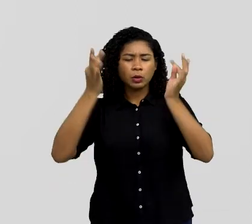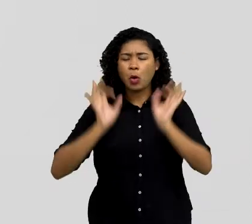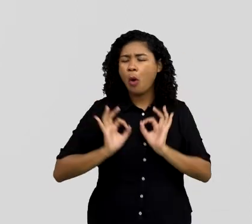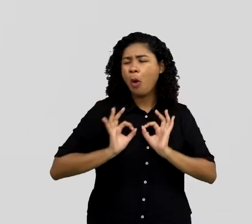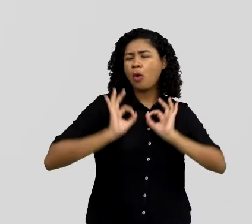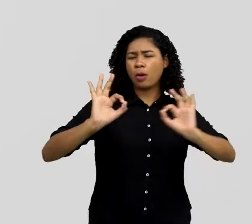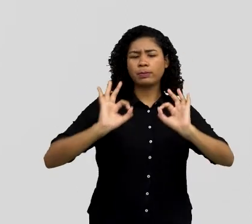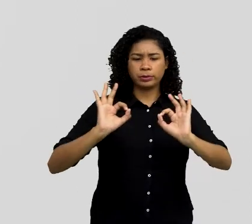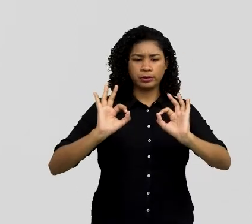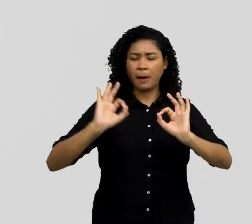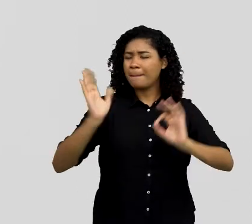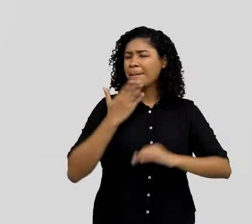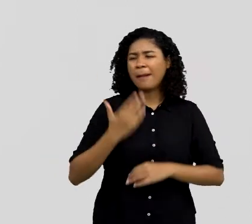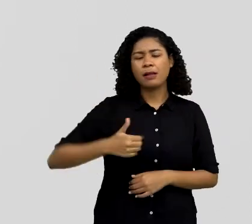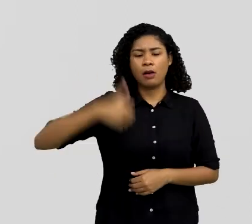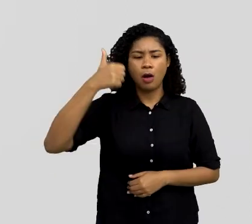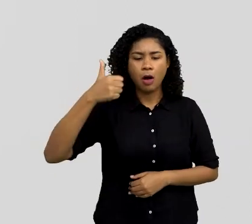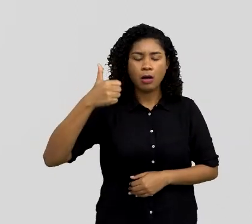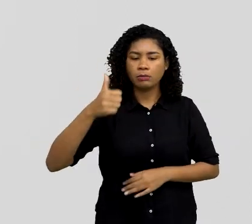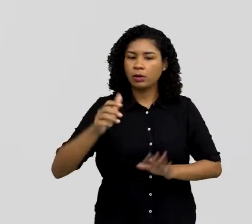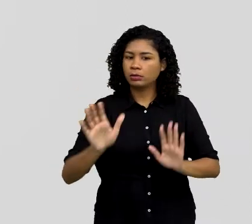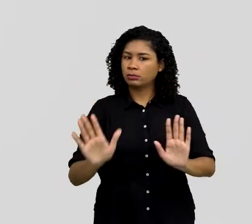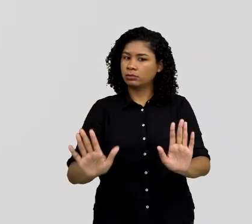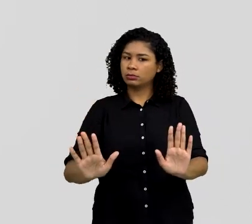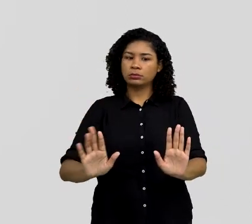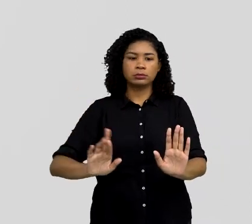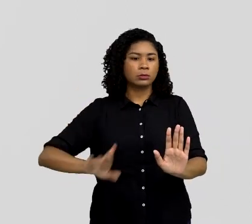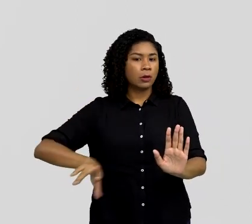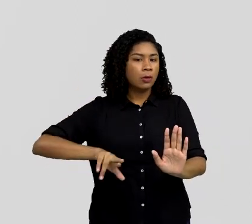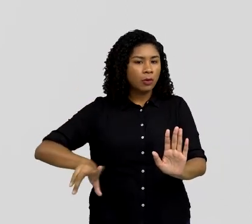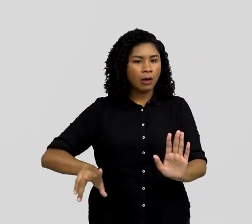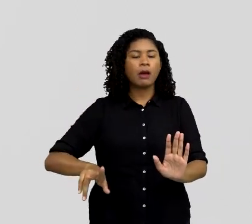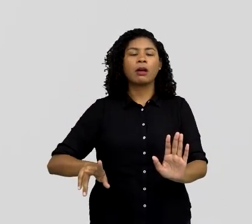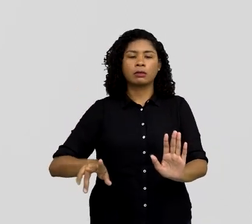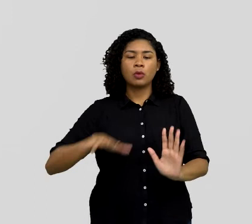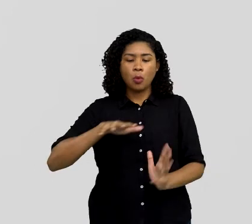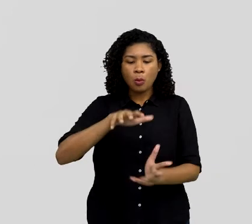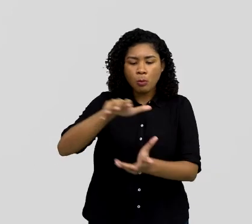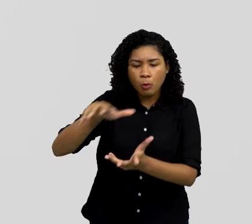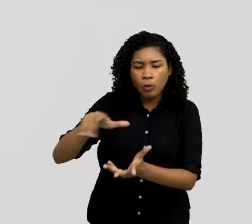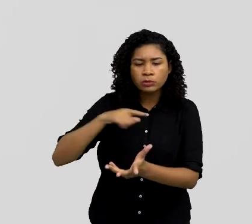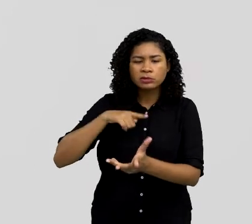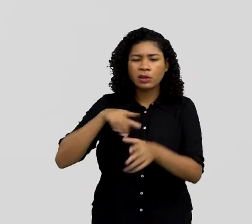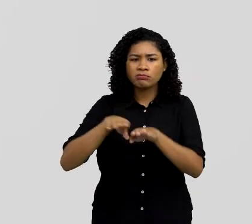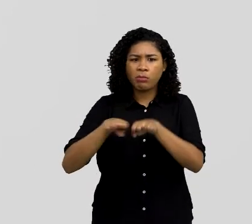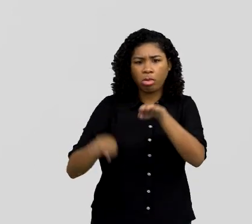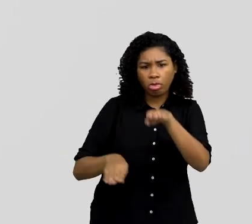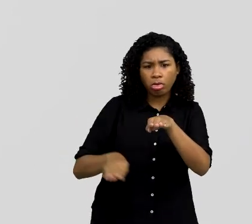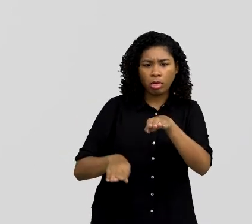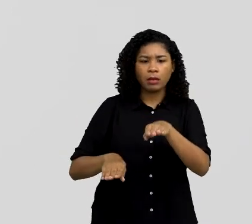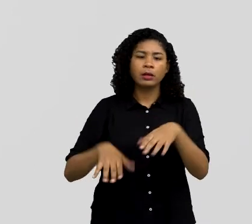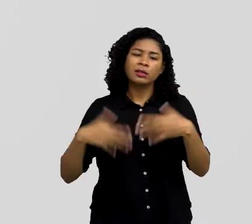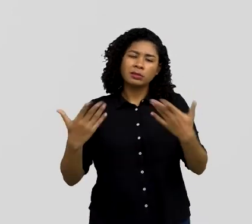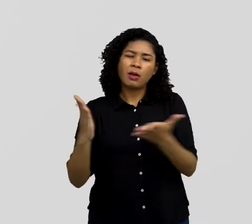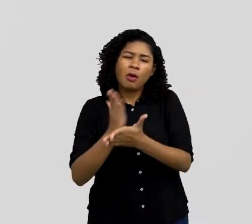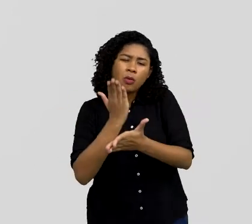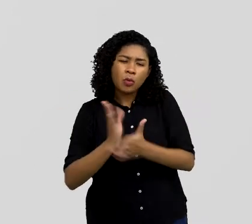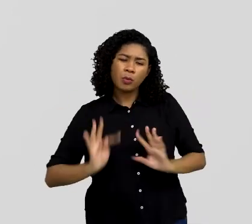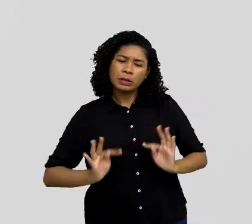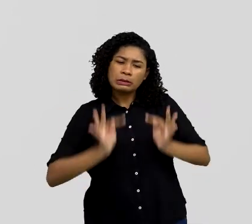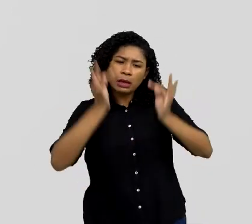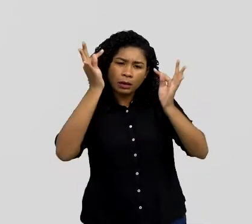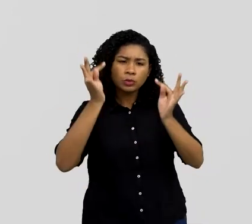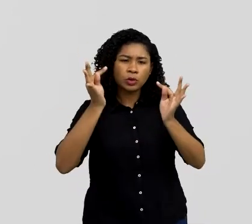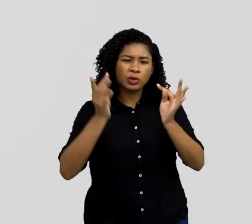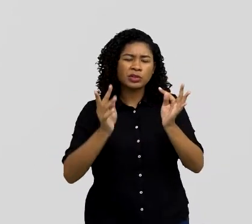que o mundo ele é bastante desigual, algumas tecnologias mais antigas elas ainda são muito utilizadas, simplesmente porque as pessoas